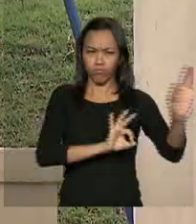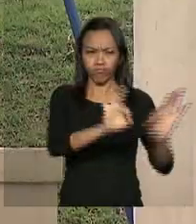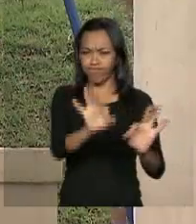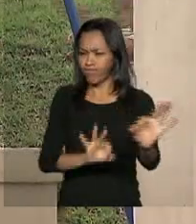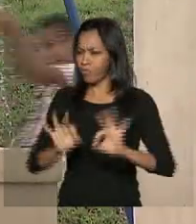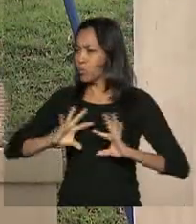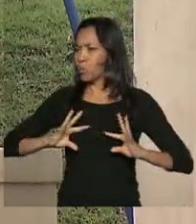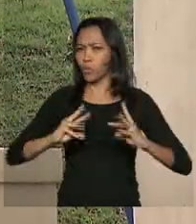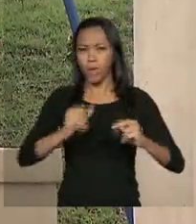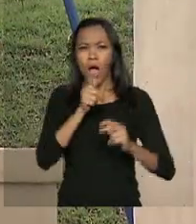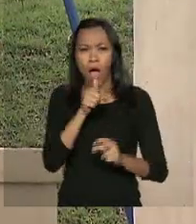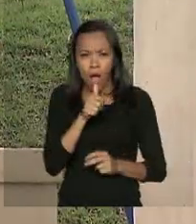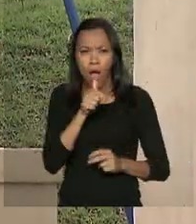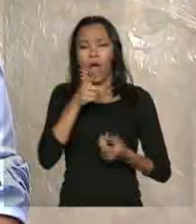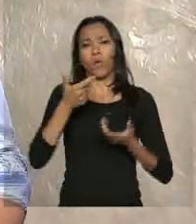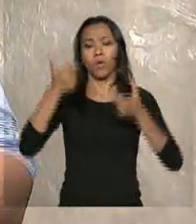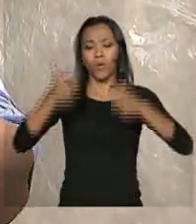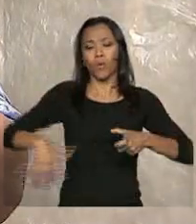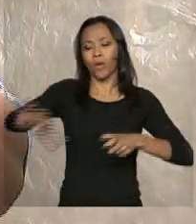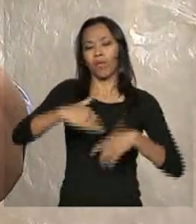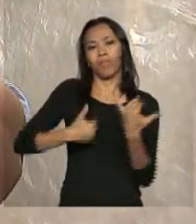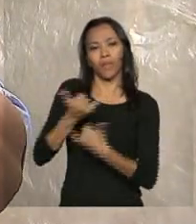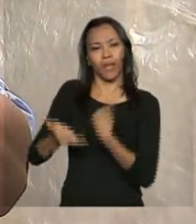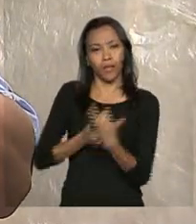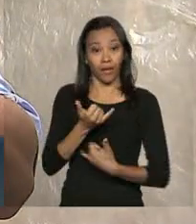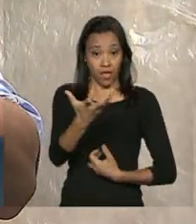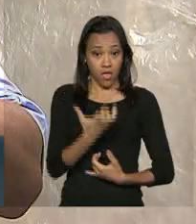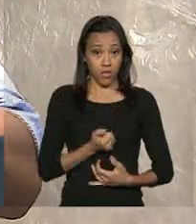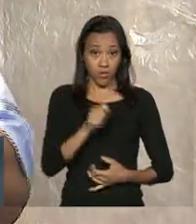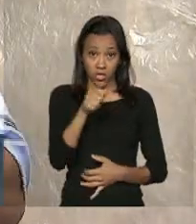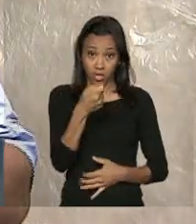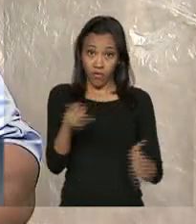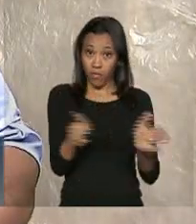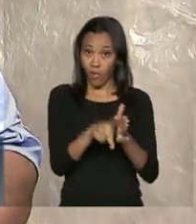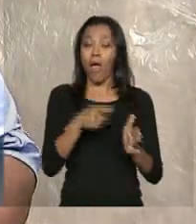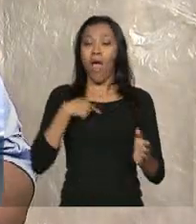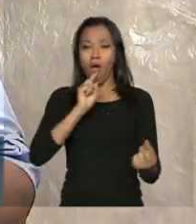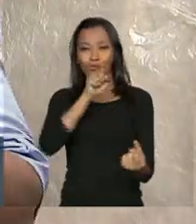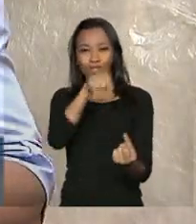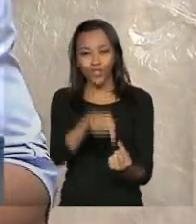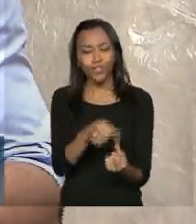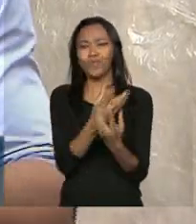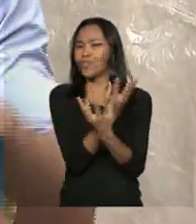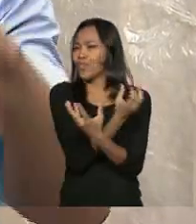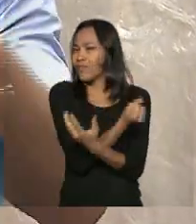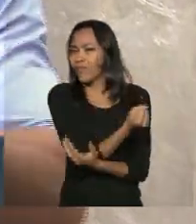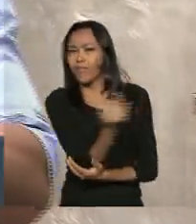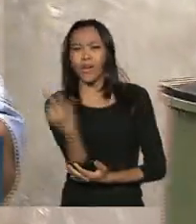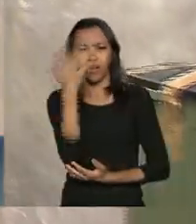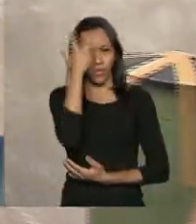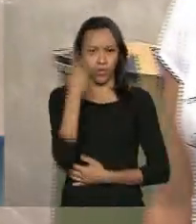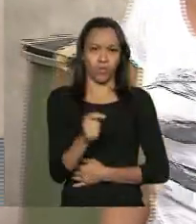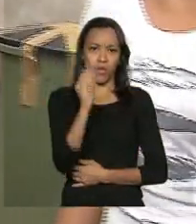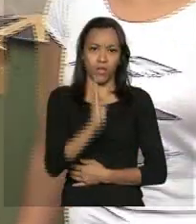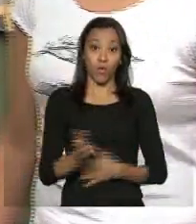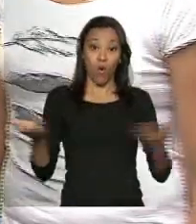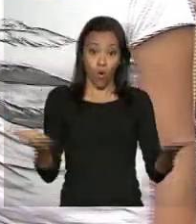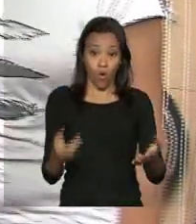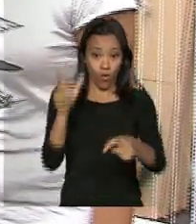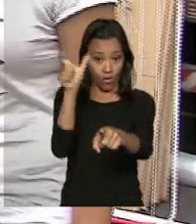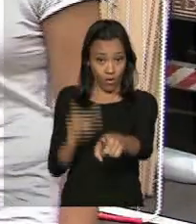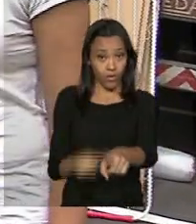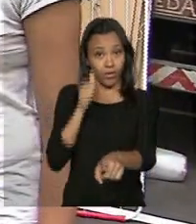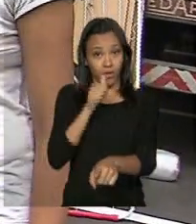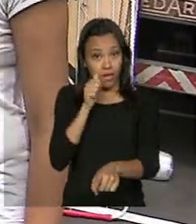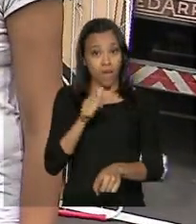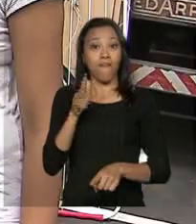completa, incluindo área de lazer. Receber as chaves da casa própria é o objetivo de vida de muitos brasileiros. Hoje, a Francisca